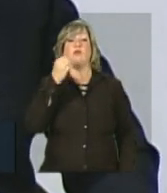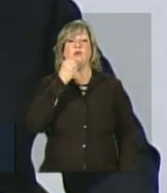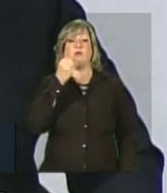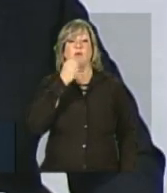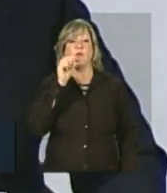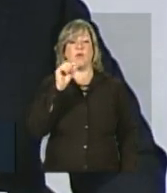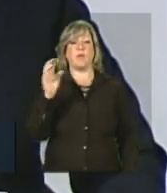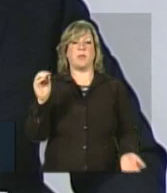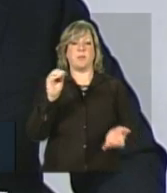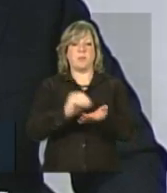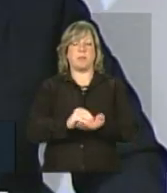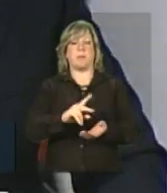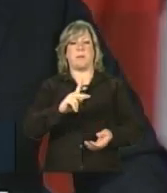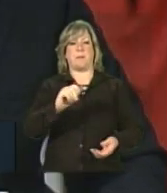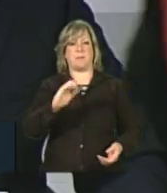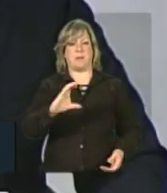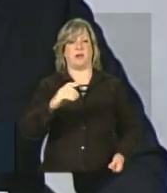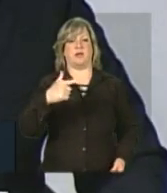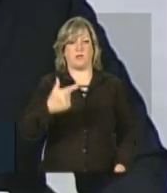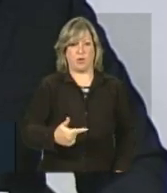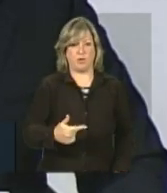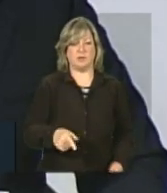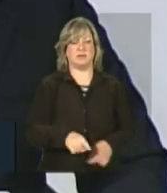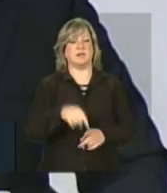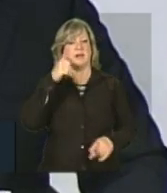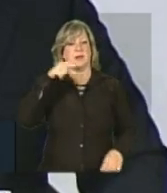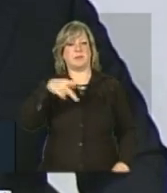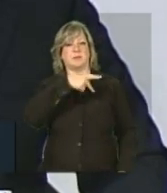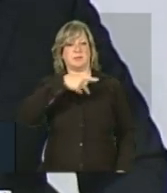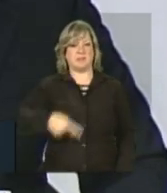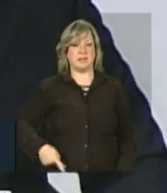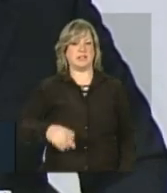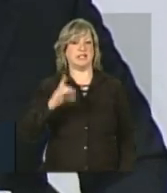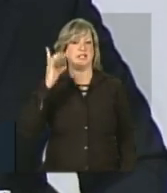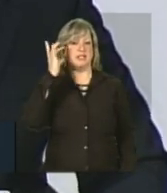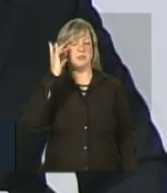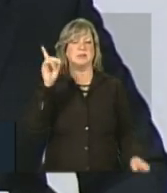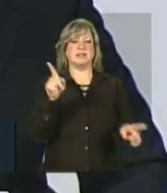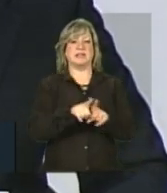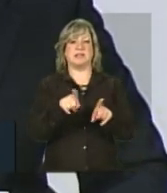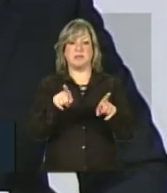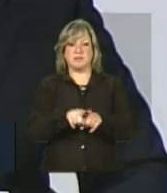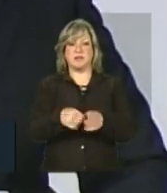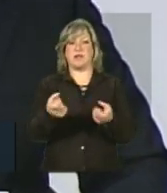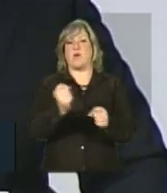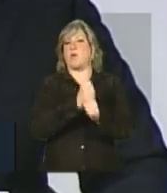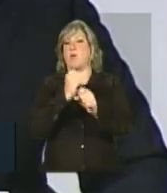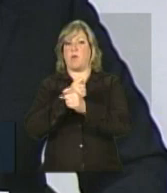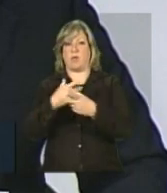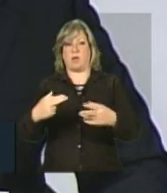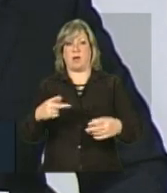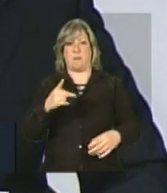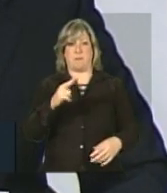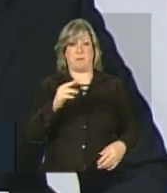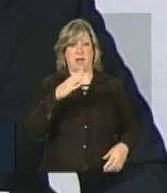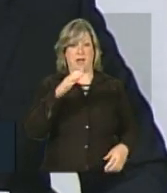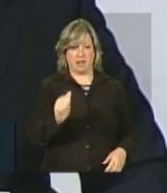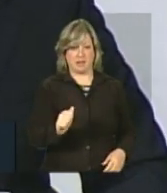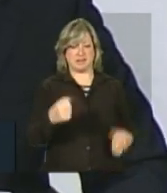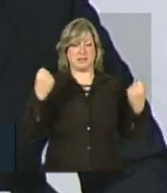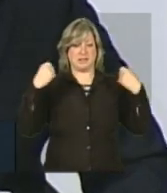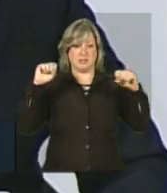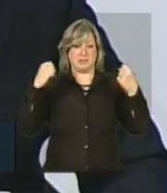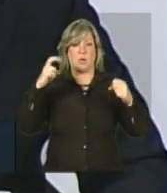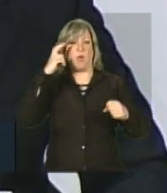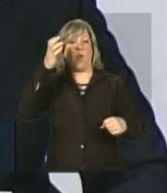colocar no PAC 2, por determinação da presidenta Dilma, intervenções importantes de infraestrutura. As praças de esporte e cultura, que